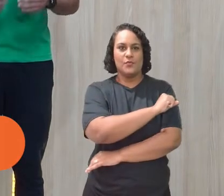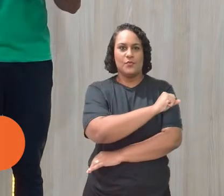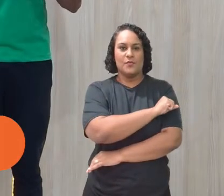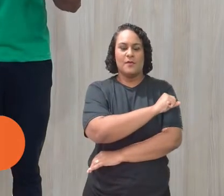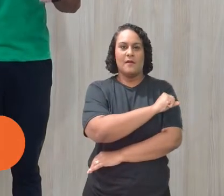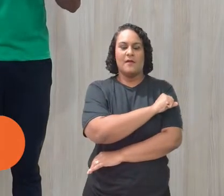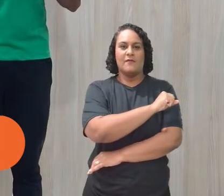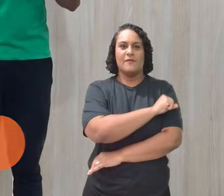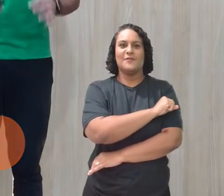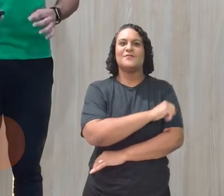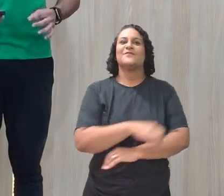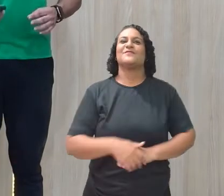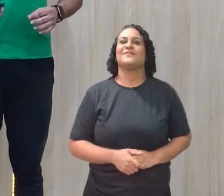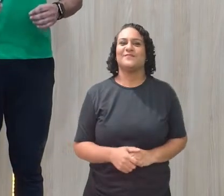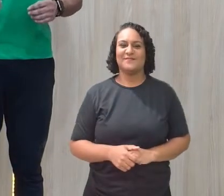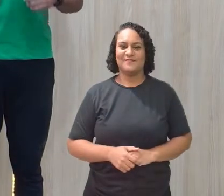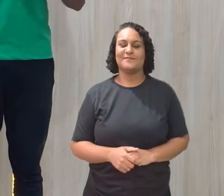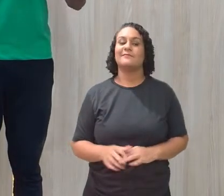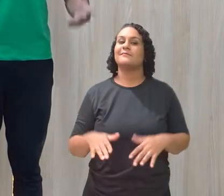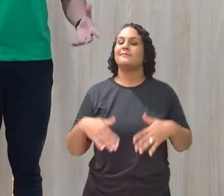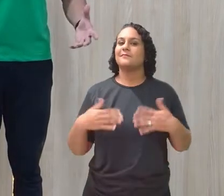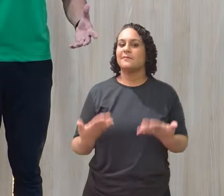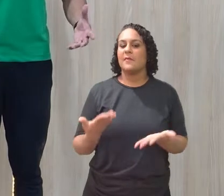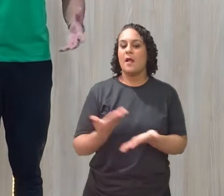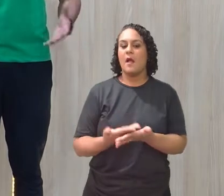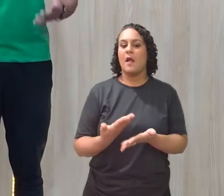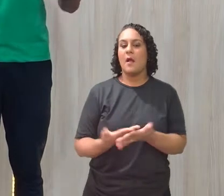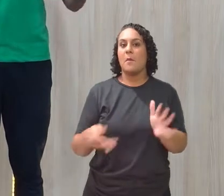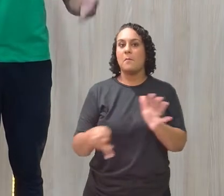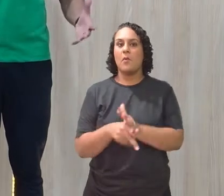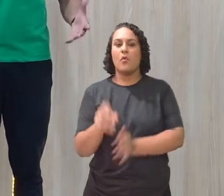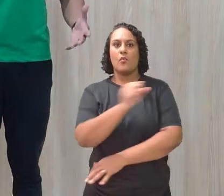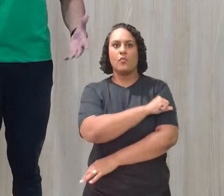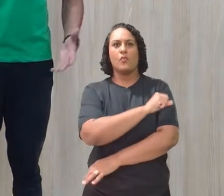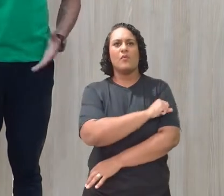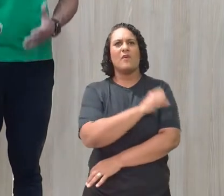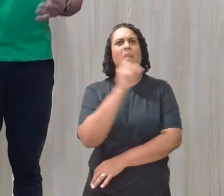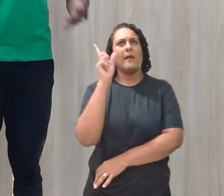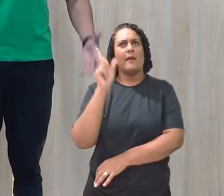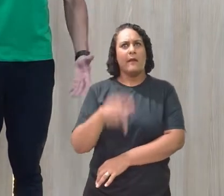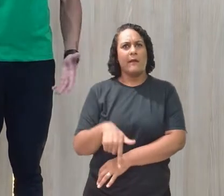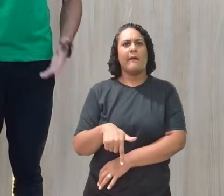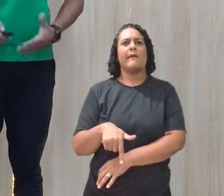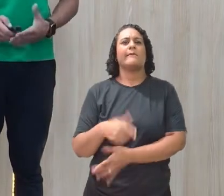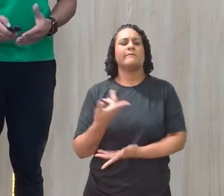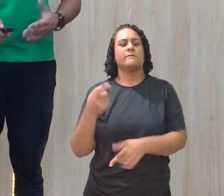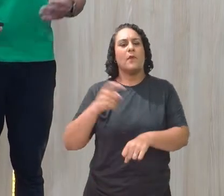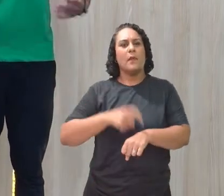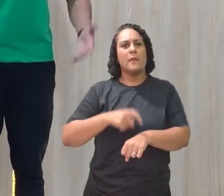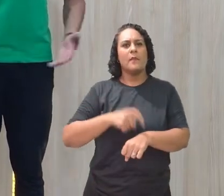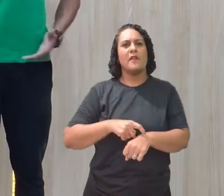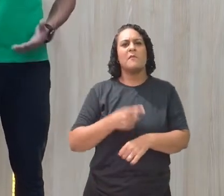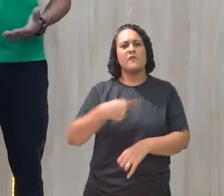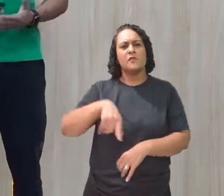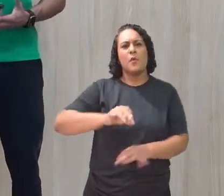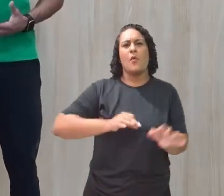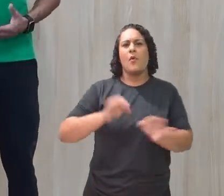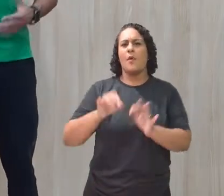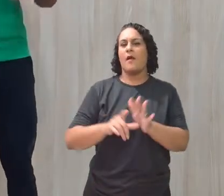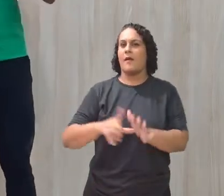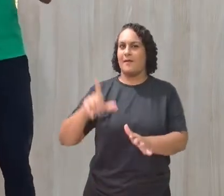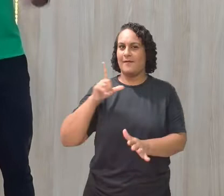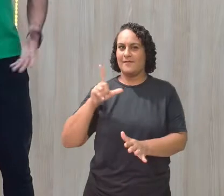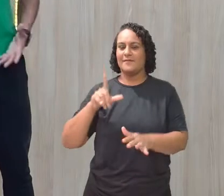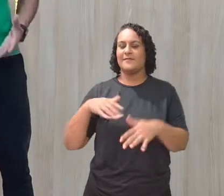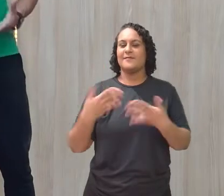aí do 8º ano, né? A aula do 8º ano é uma aula mais tarde, né? Então dá tempo para todo mundo aí se organizar,